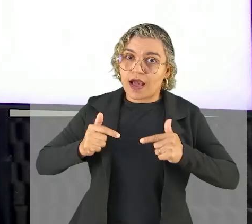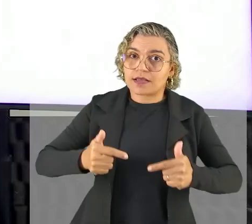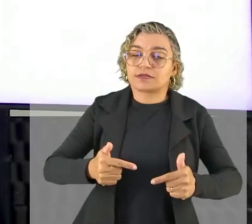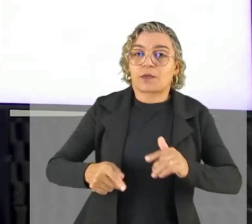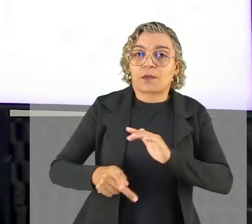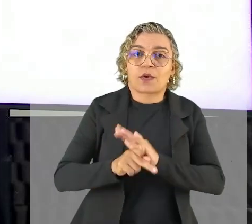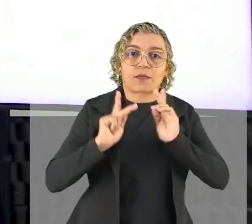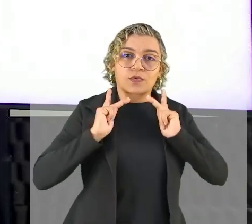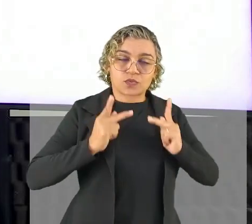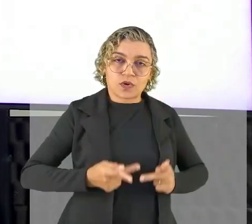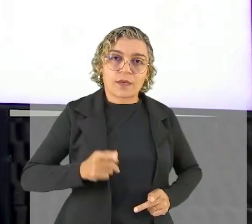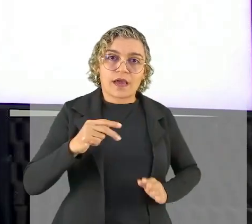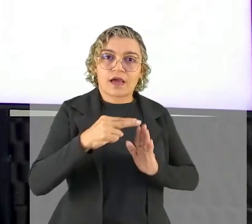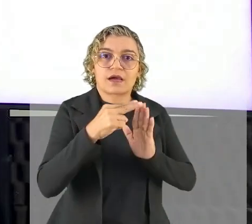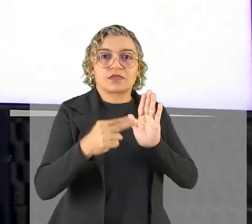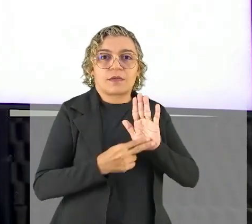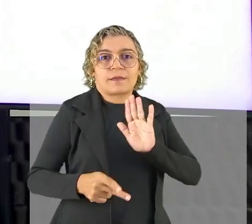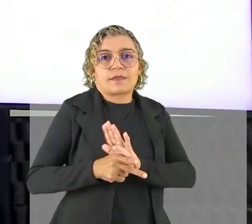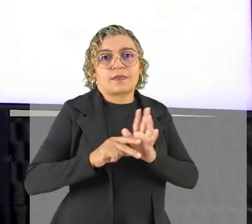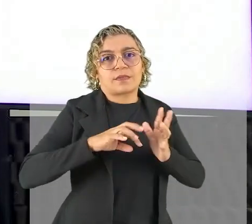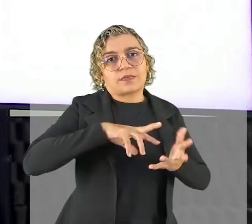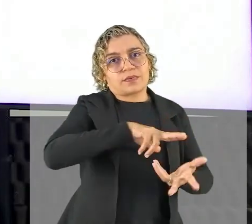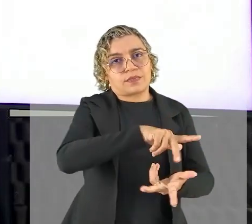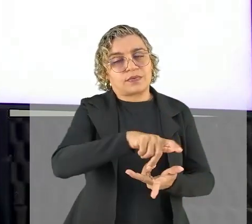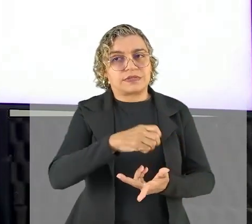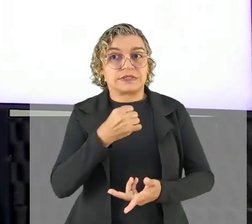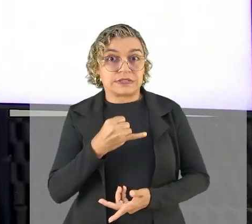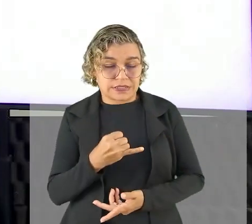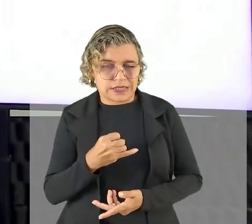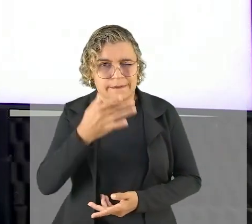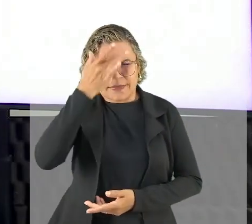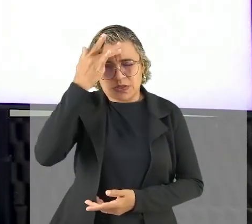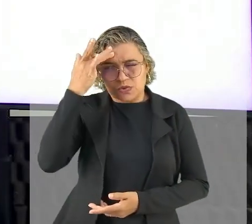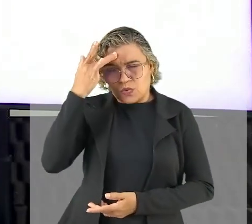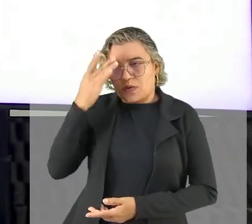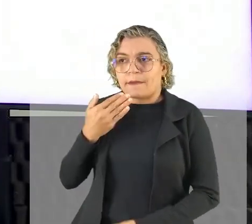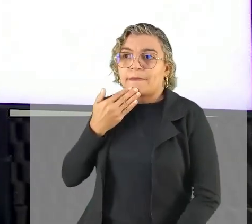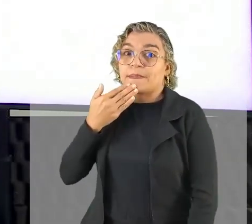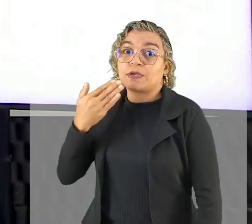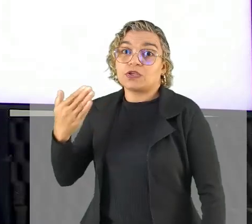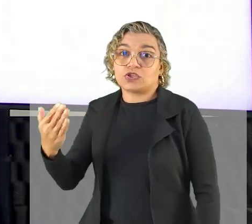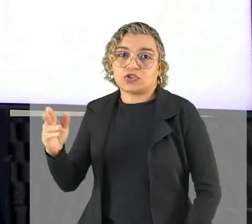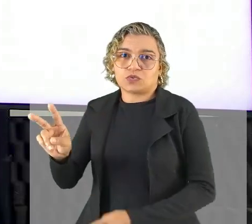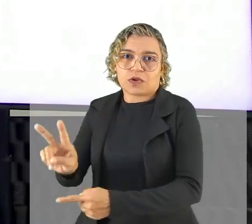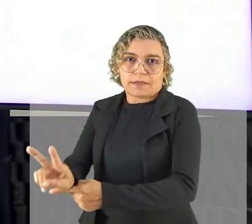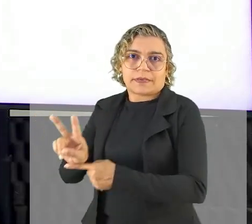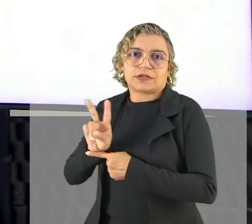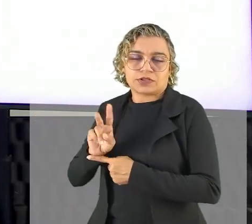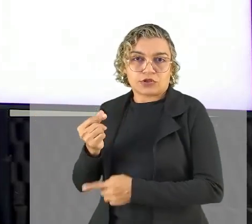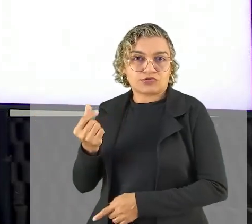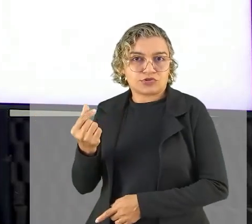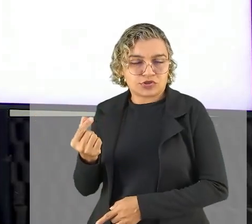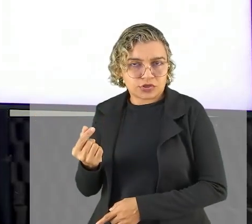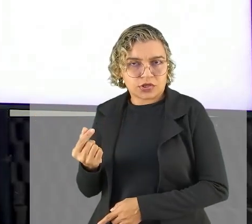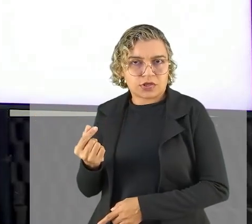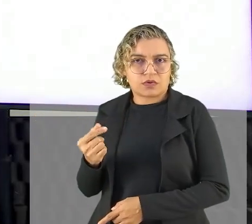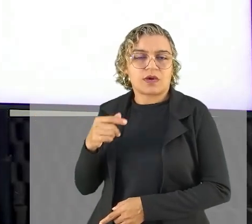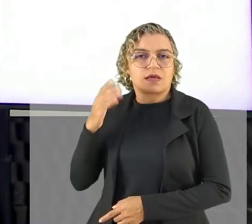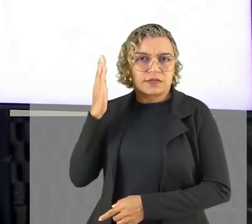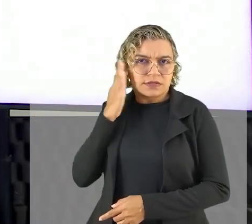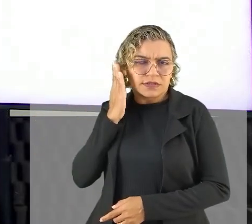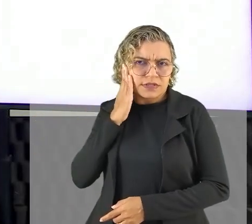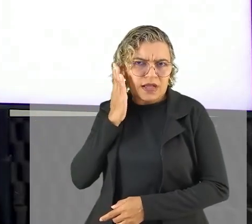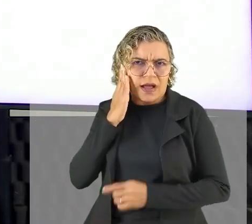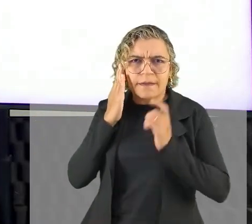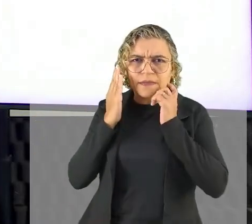como uma norma universal. Então, se o cara está pedindo dinheiro emprestado, sabendo que ele vai tirar uma vantagem sobre aquilo porque ele não pode